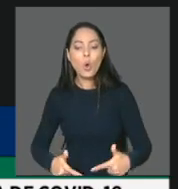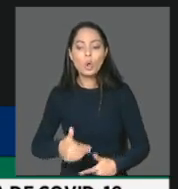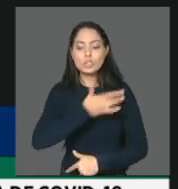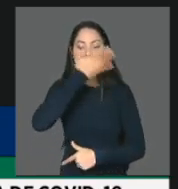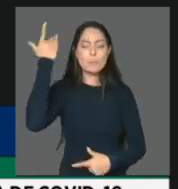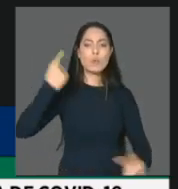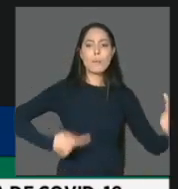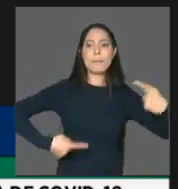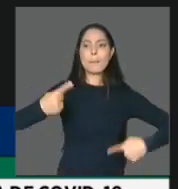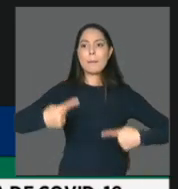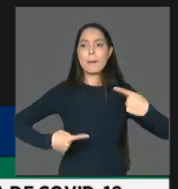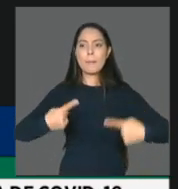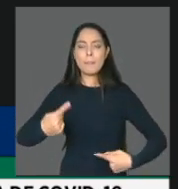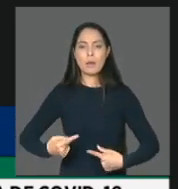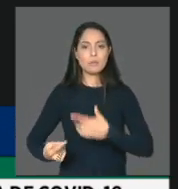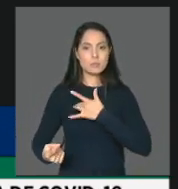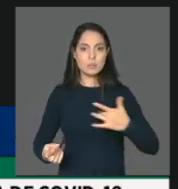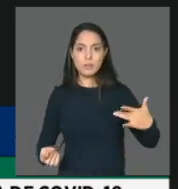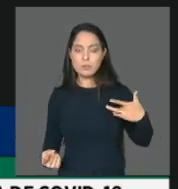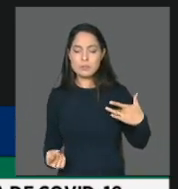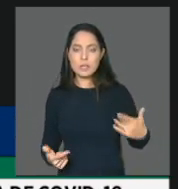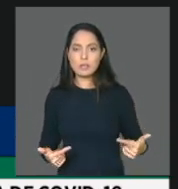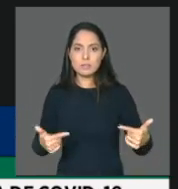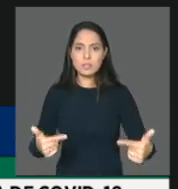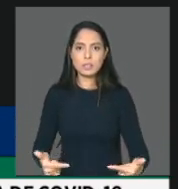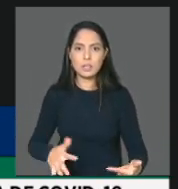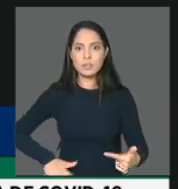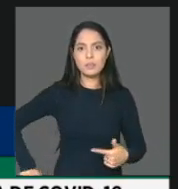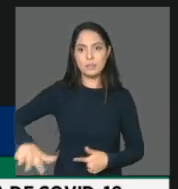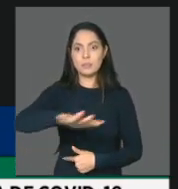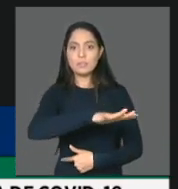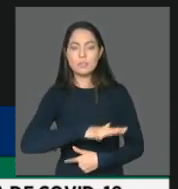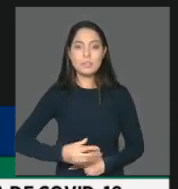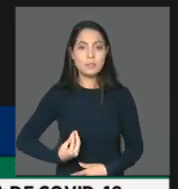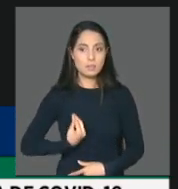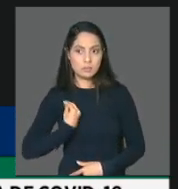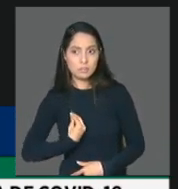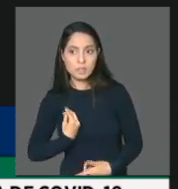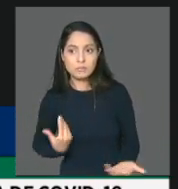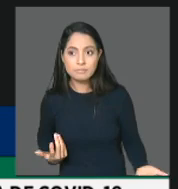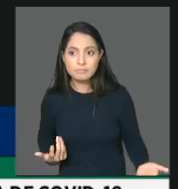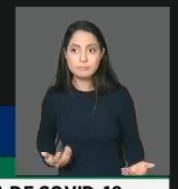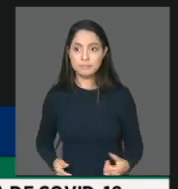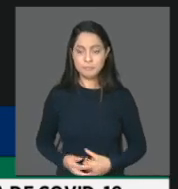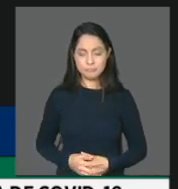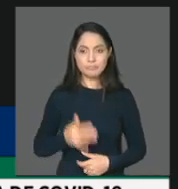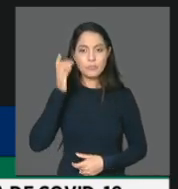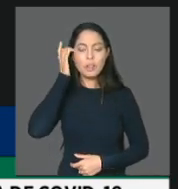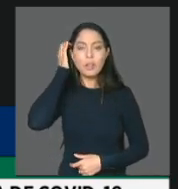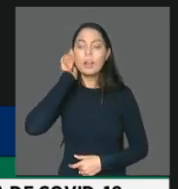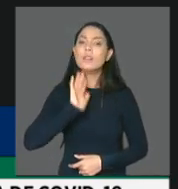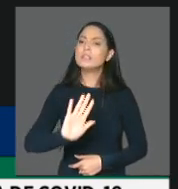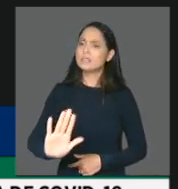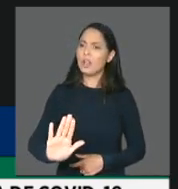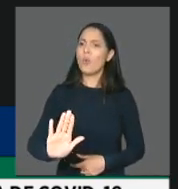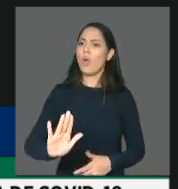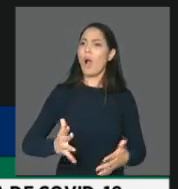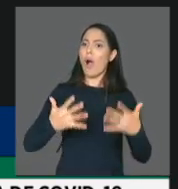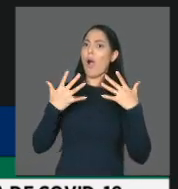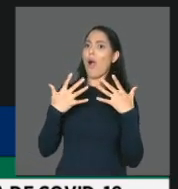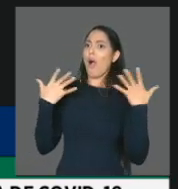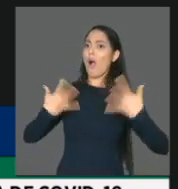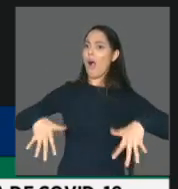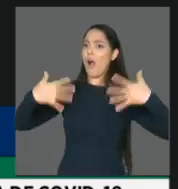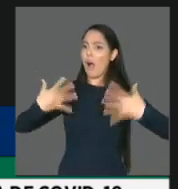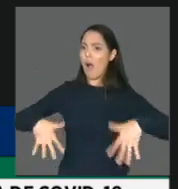debatendo outra coisa que não saúde, que não a vida? Então, deputada Soraya, é com espanto que mais uma vez